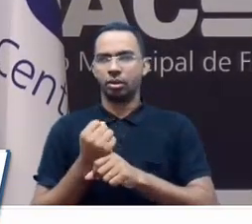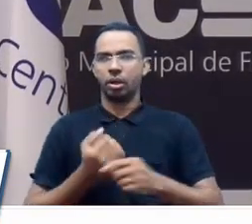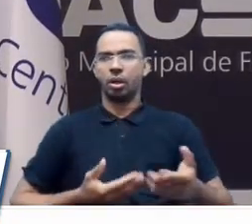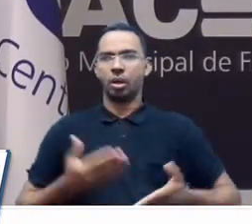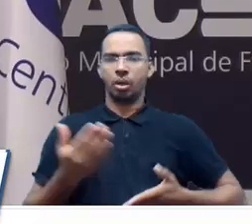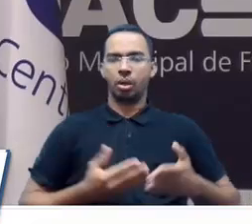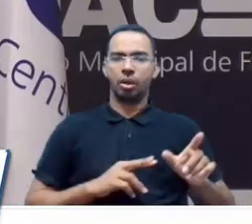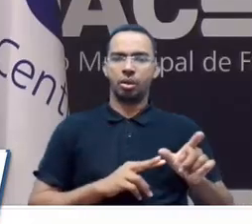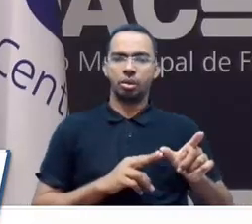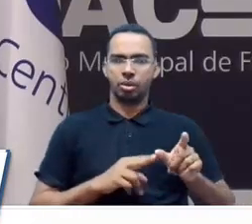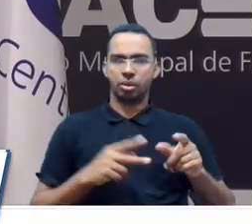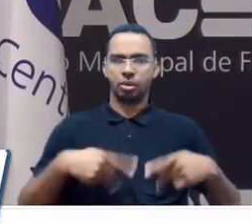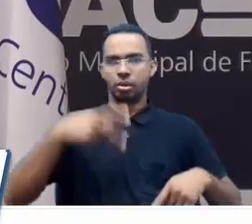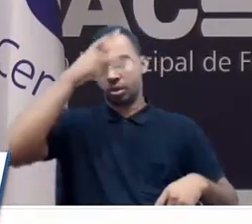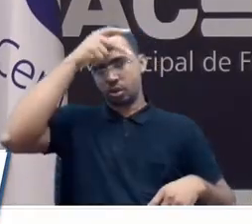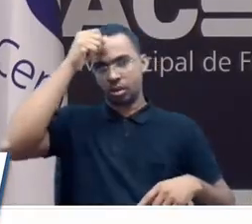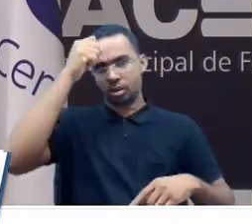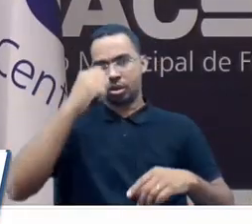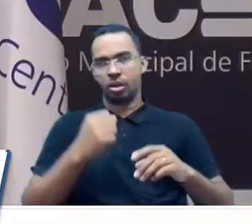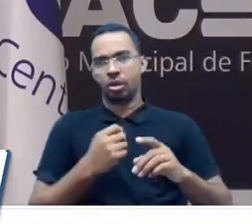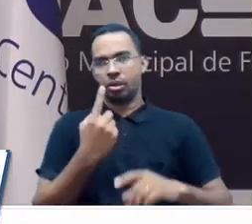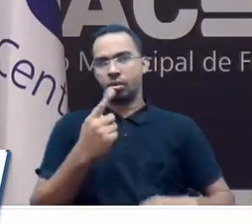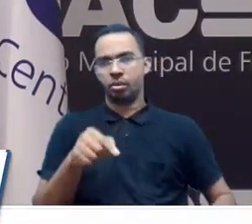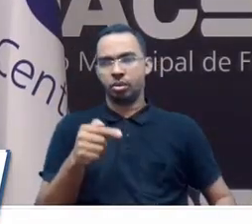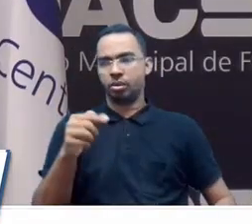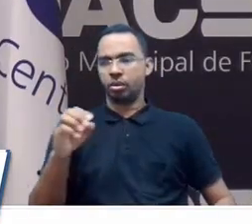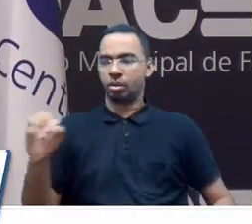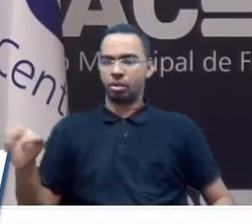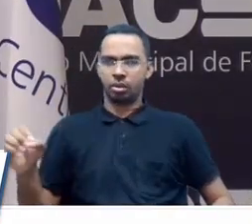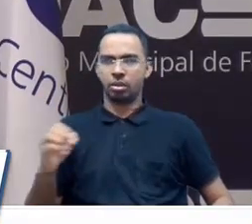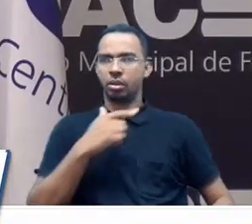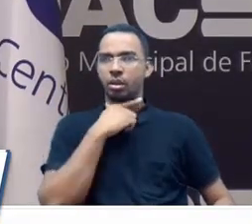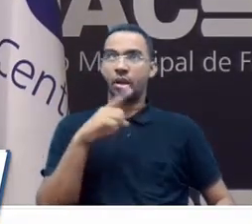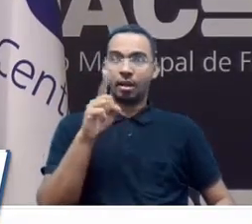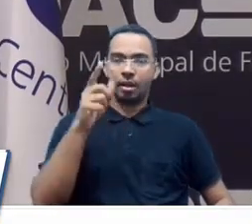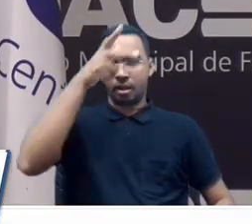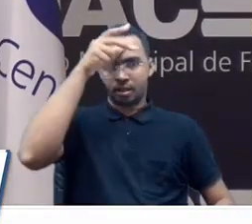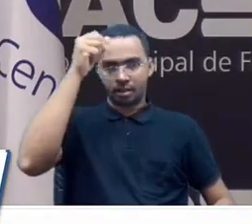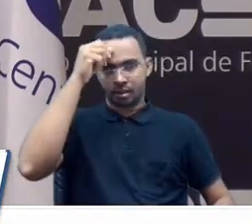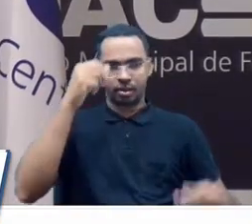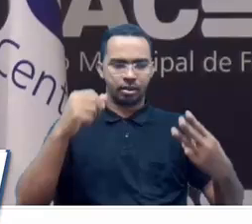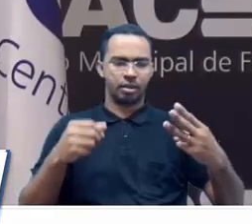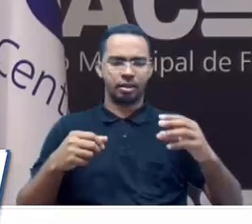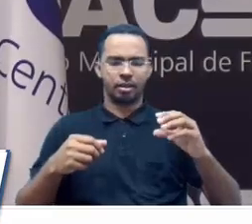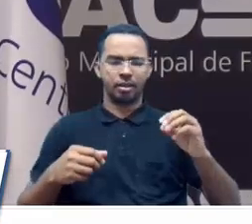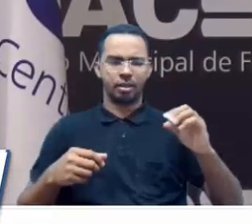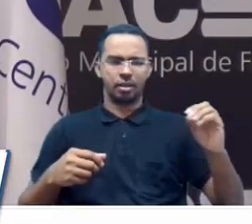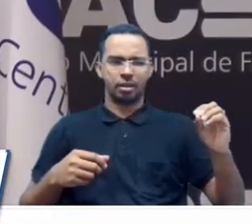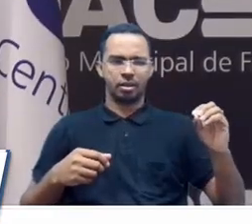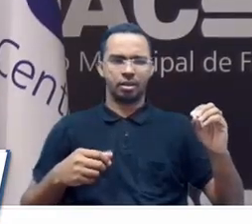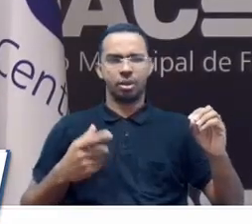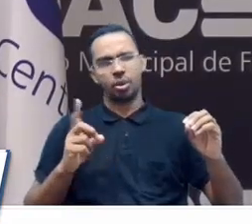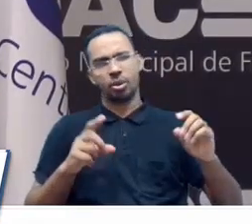prefeitura aumentou em 1.700 cargos. Na prefeitura. E 300 e alguma coisa, ou